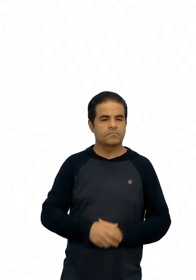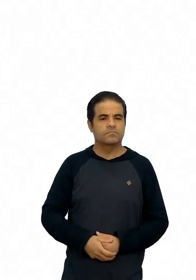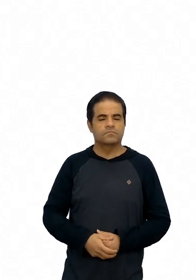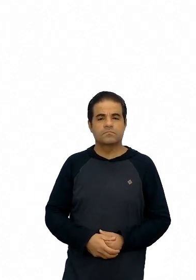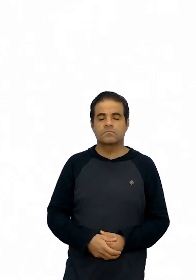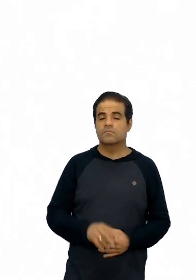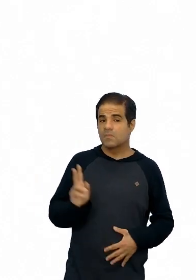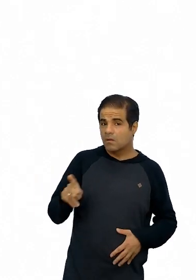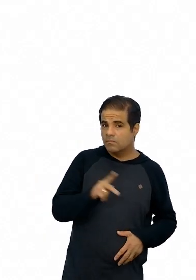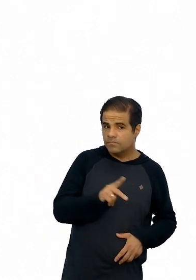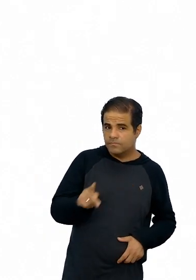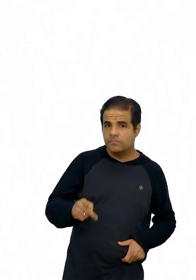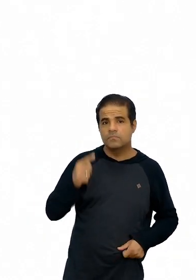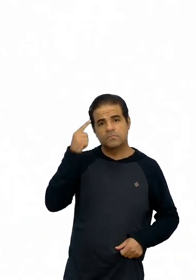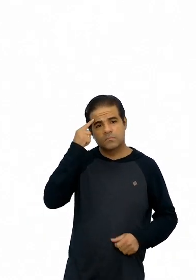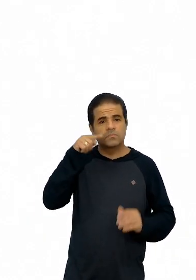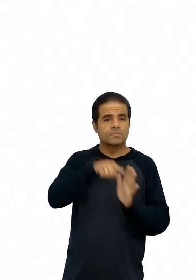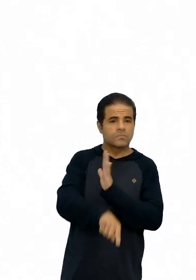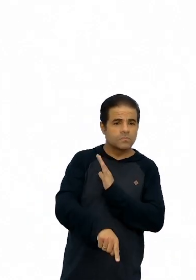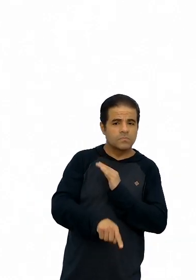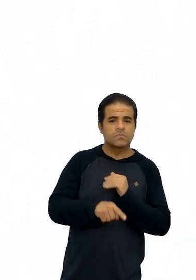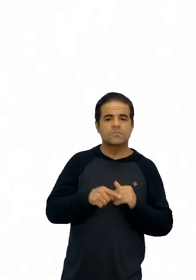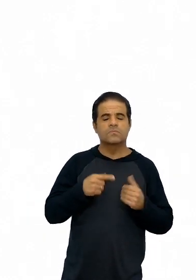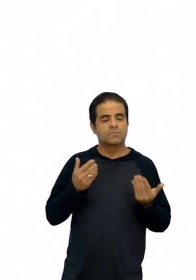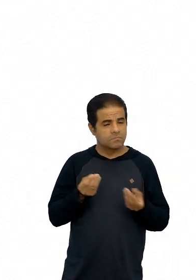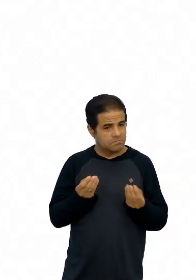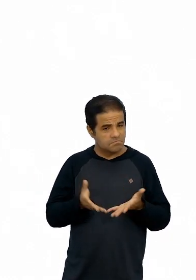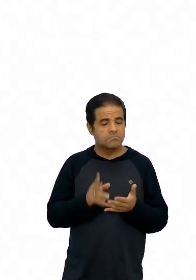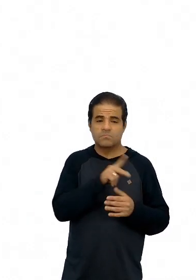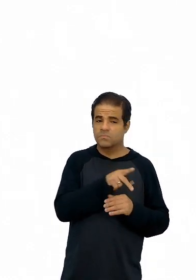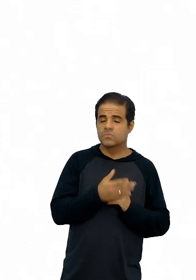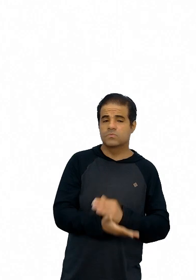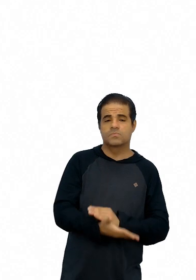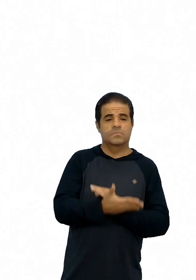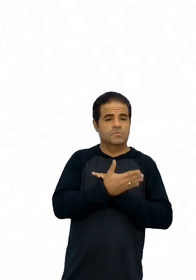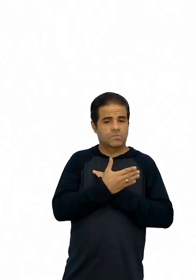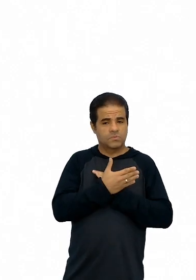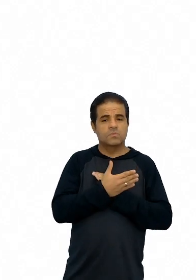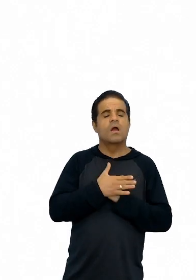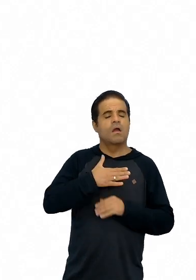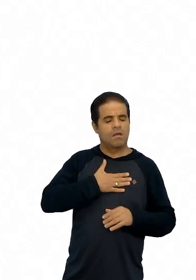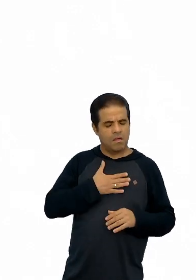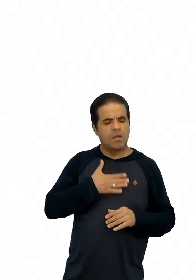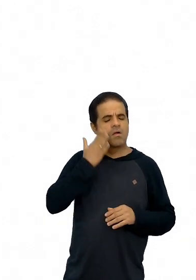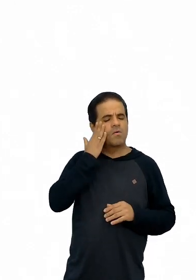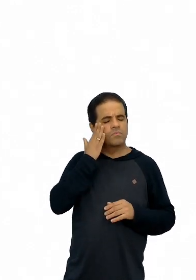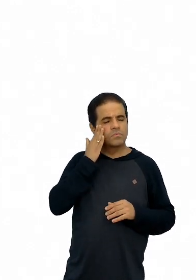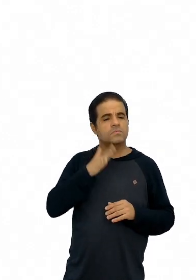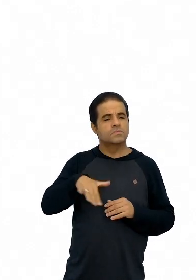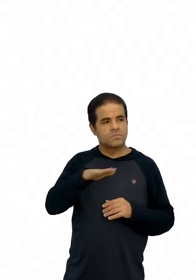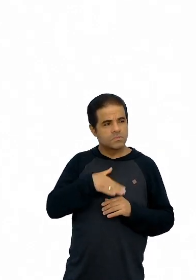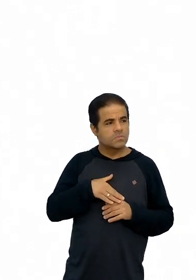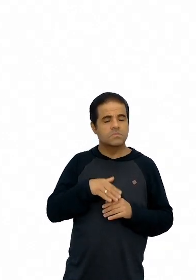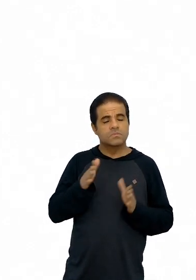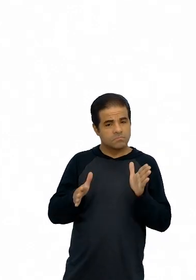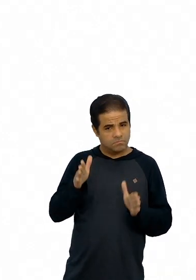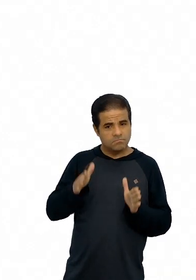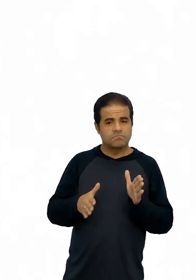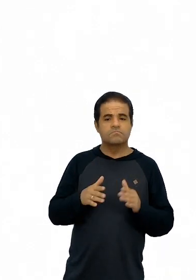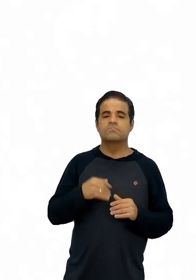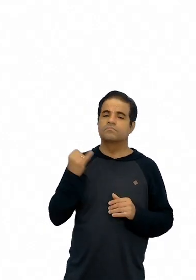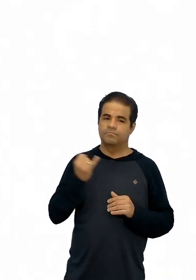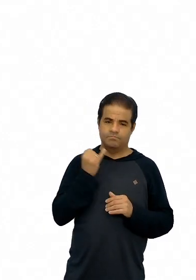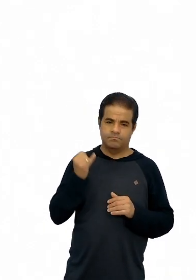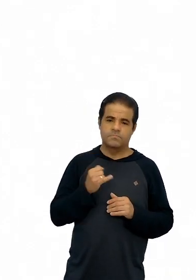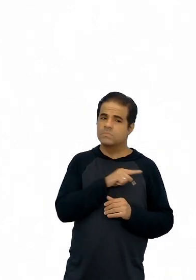a professora, quando eu perguntei aquilo, o professor me ajudou, né? A professora me ajudou. E eu sei que esses momentos são riquíssimos